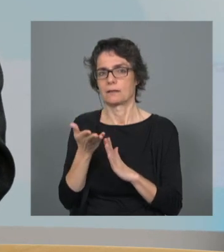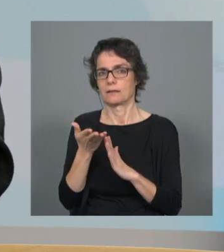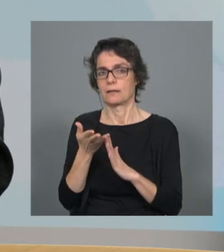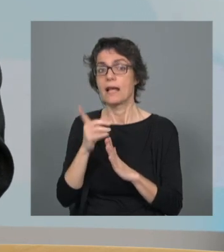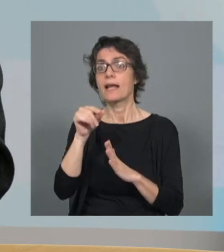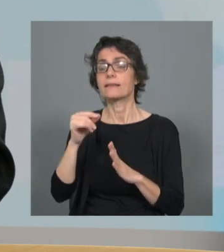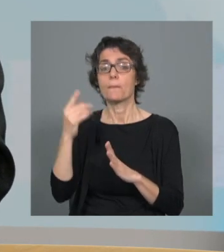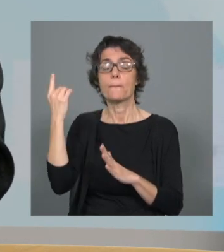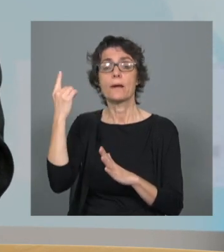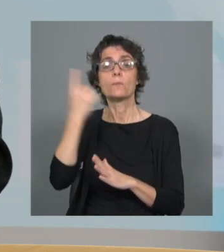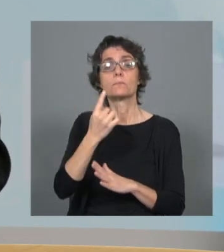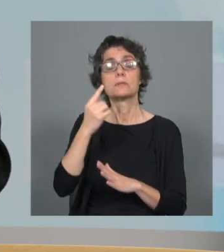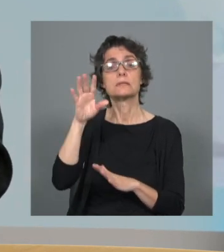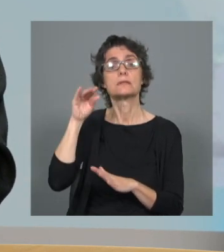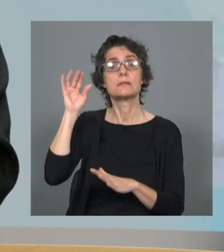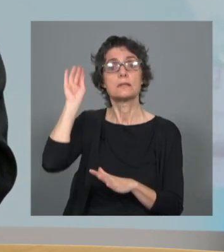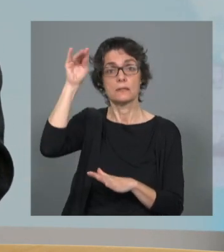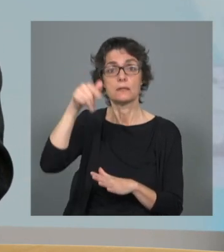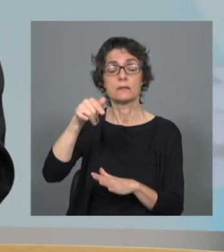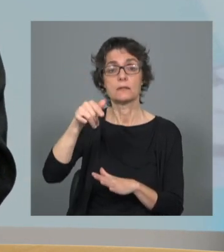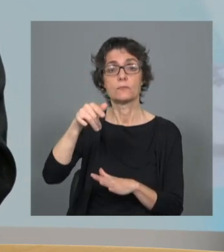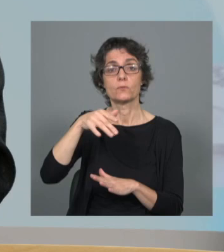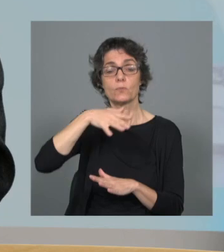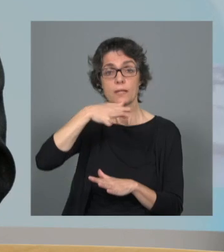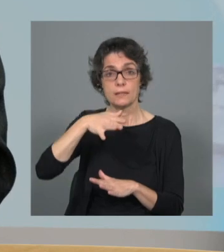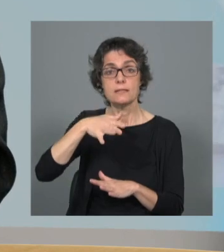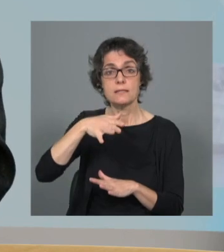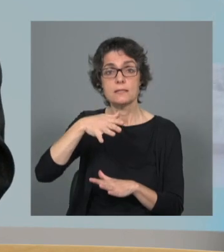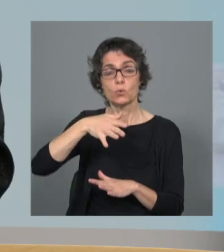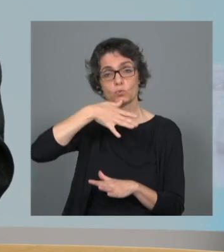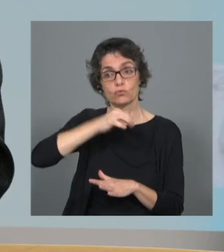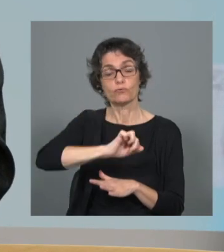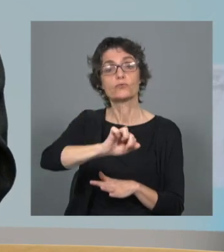República, até num discurso um bocadinho